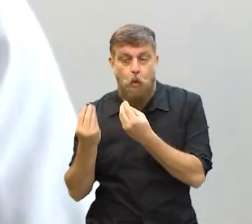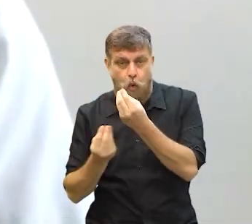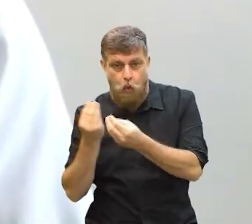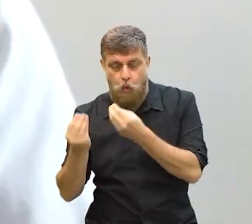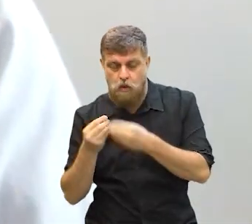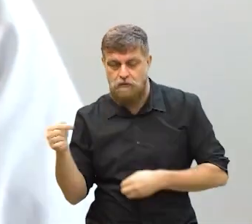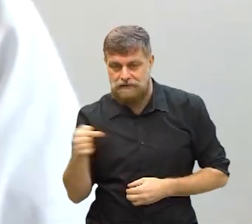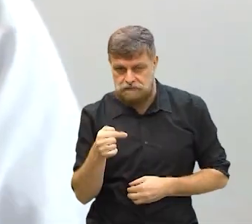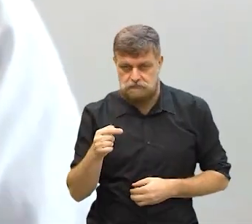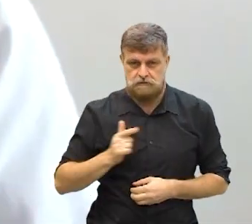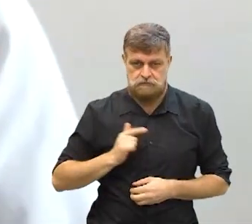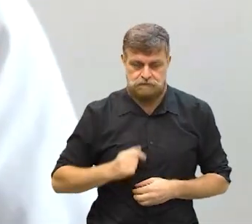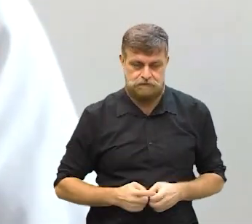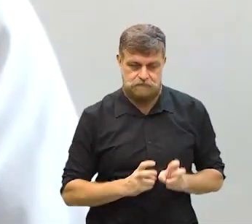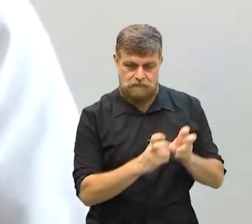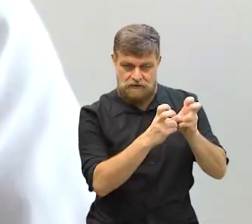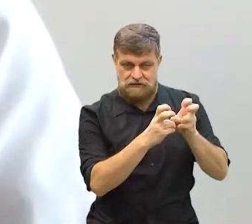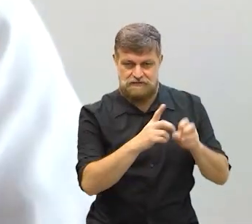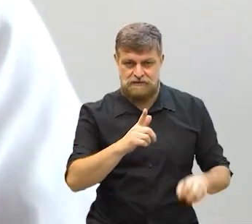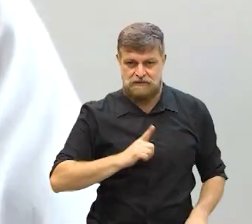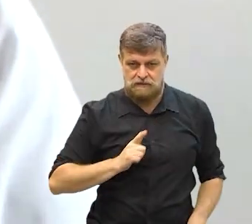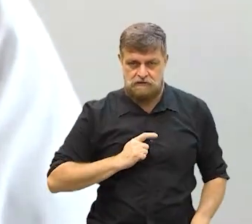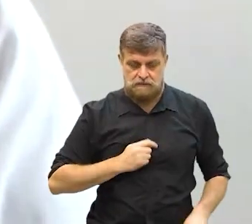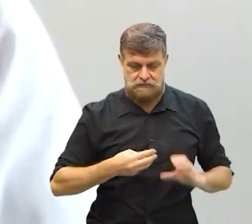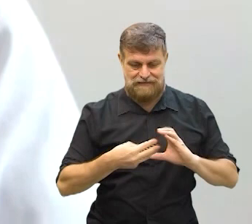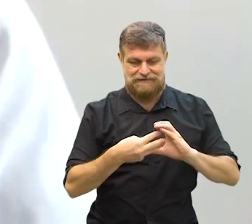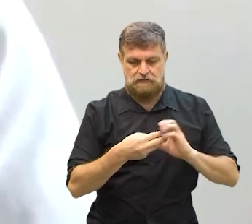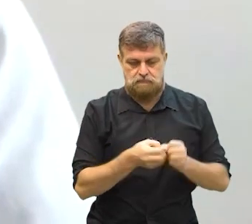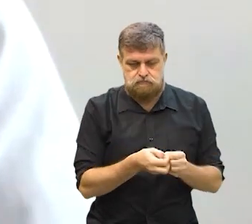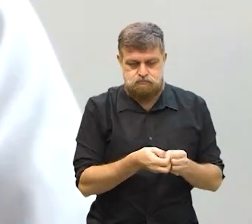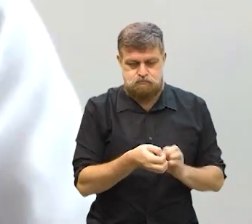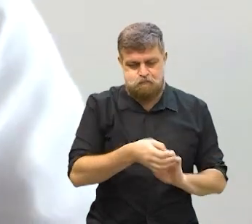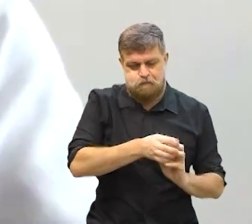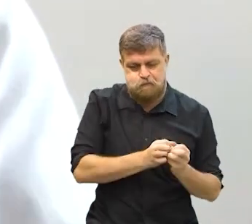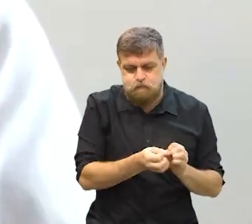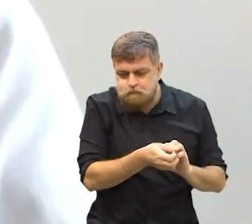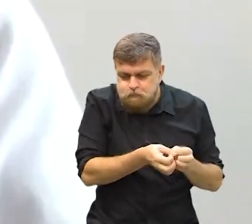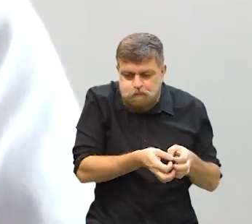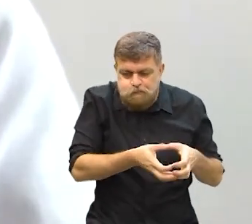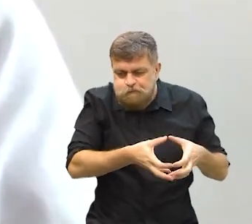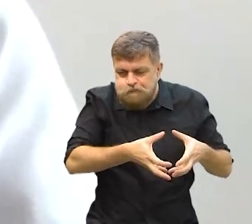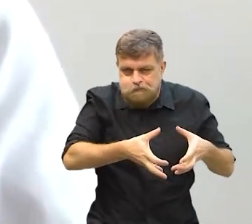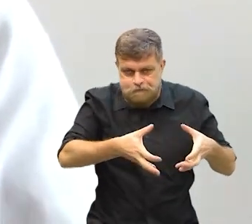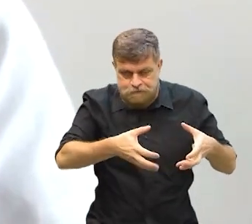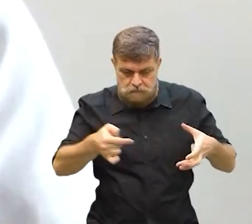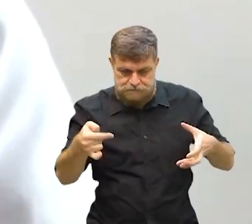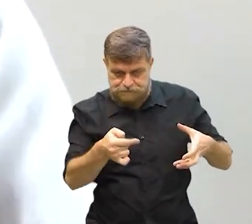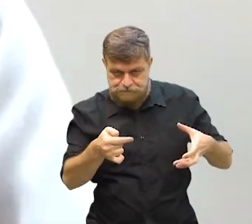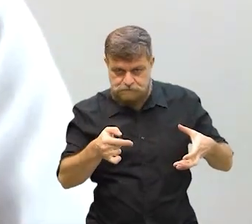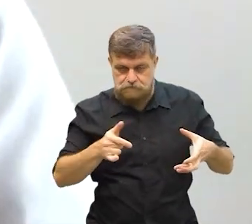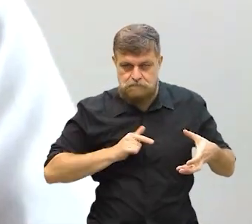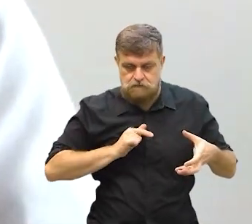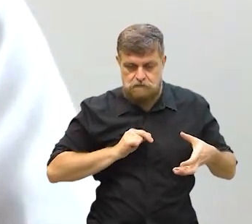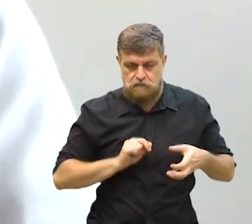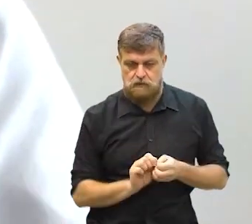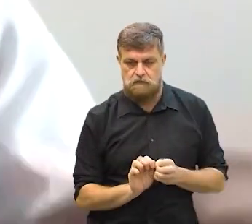comportamento do câncer? O câncer, a particularidade dele, ele provocar aquele crescimento local e células daquela massa tumoral